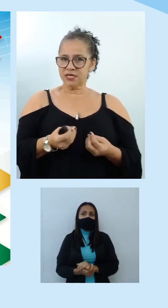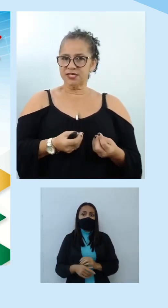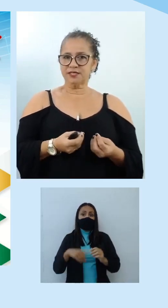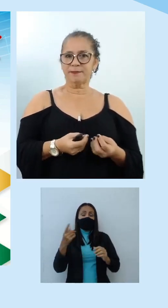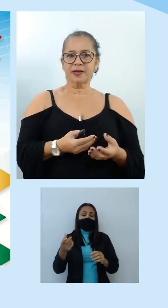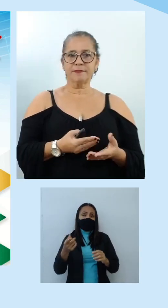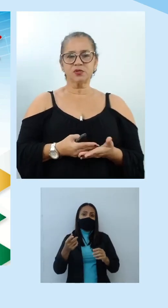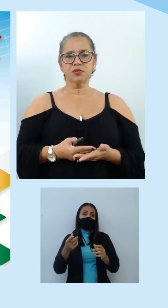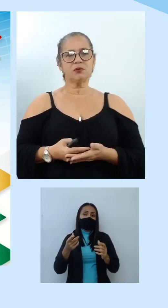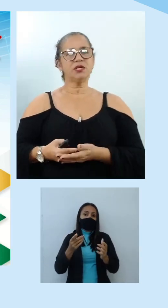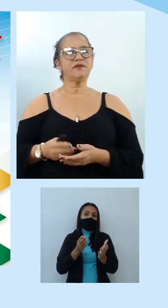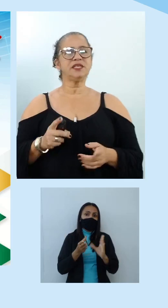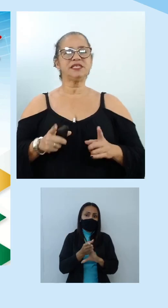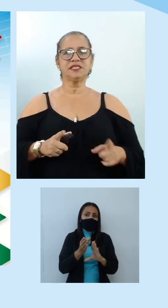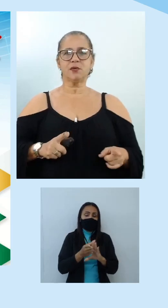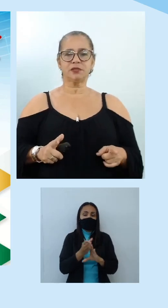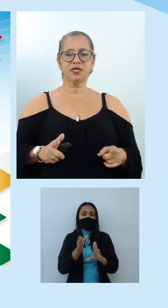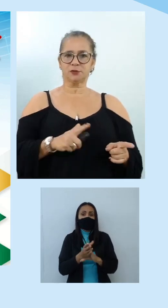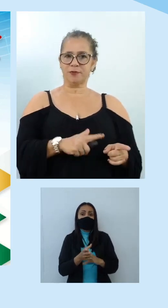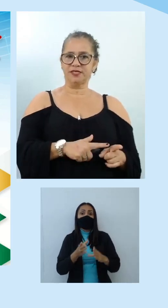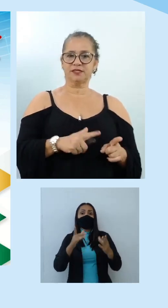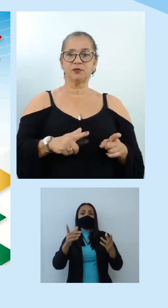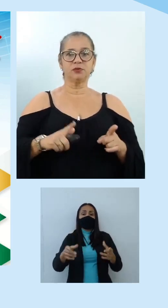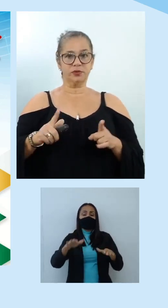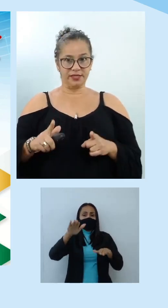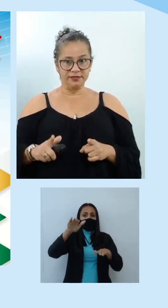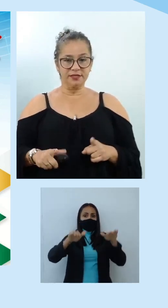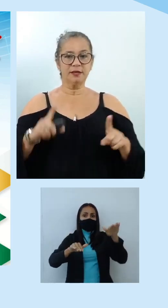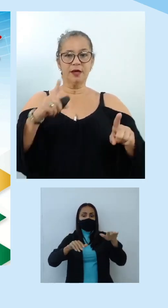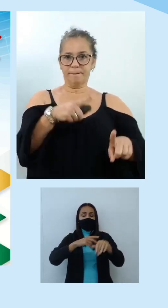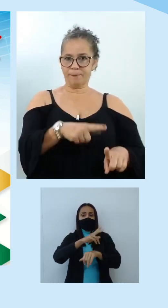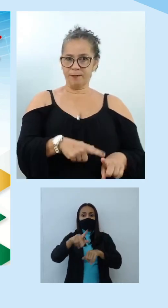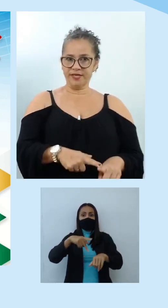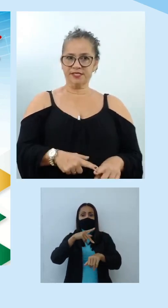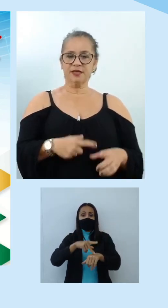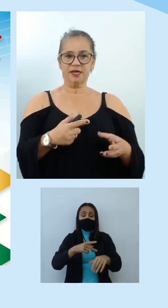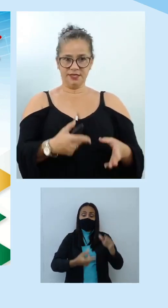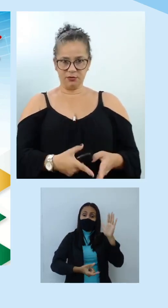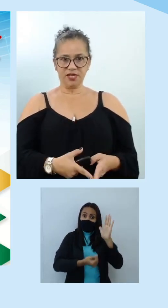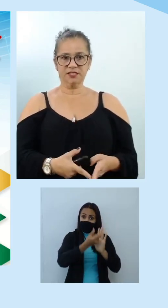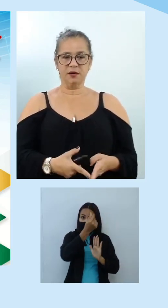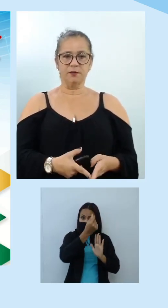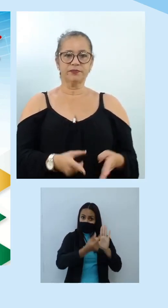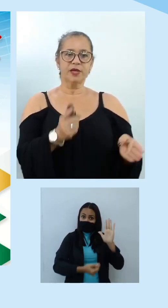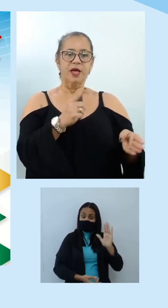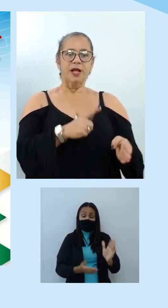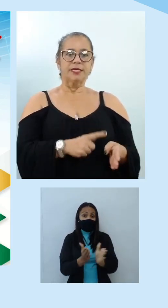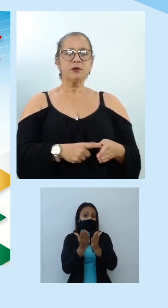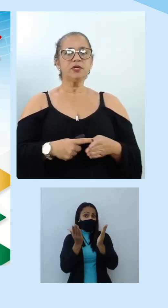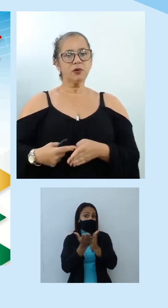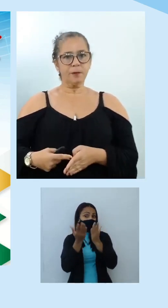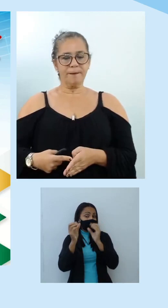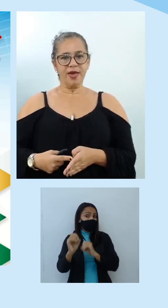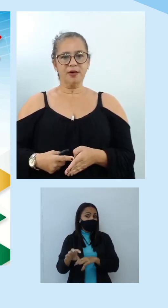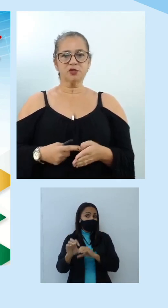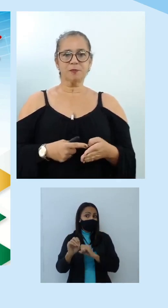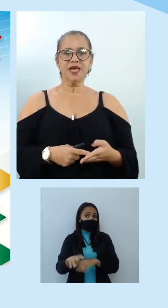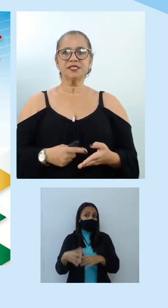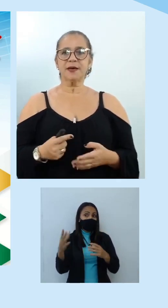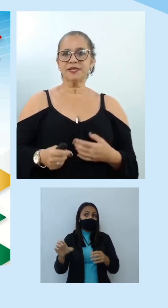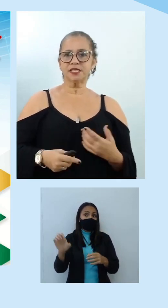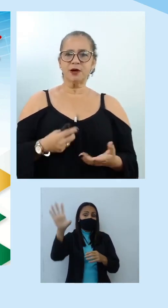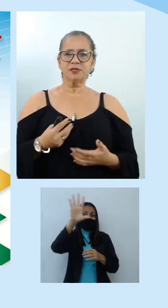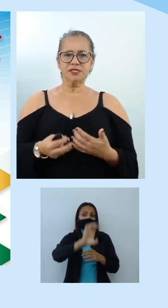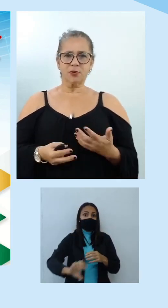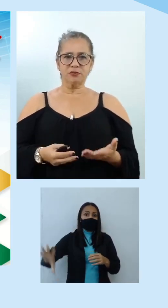que utiliza para mensurar o nível de desigualdade do país segundo renda, pobreza e educação. Na União Europeia, os